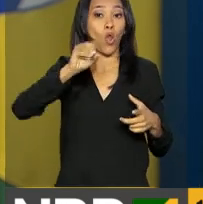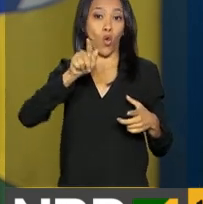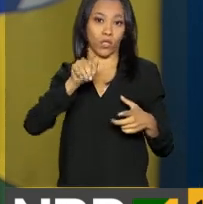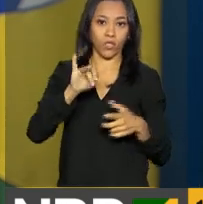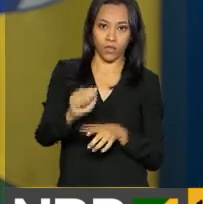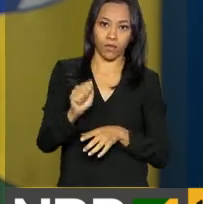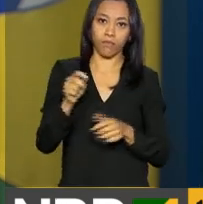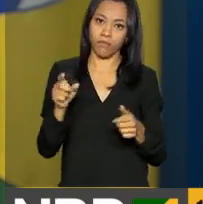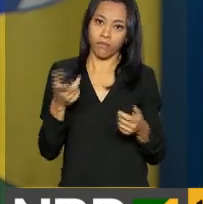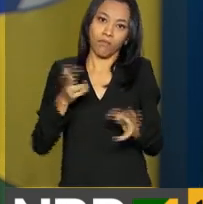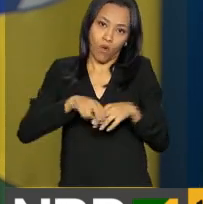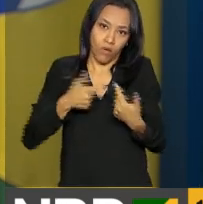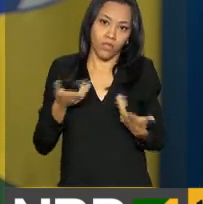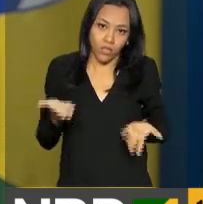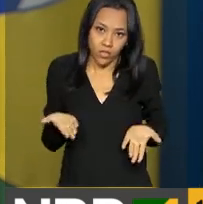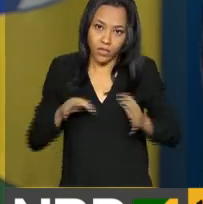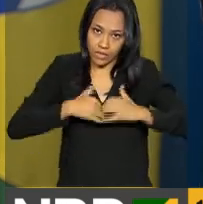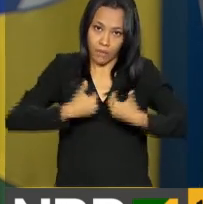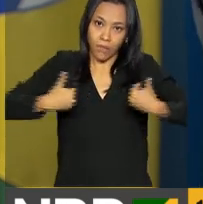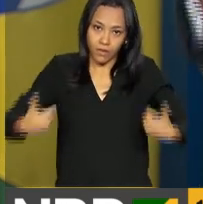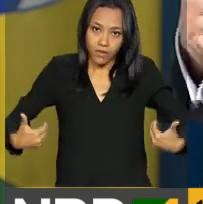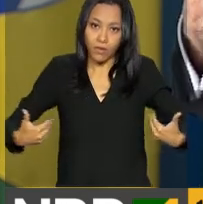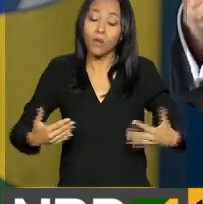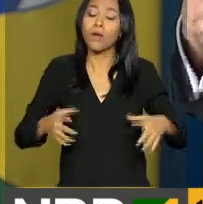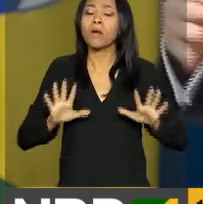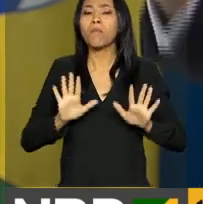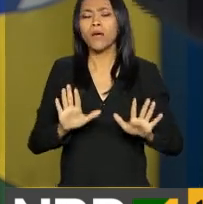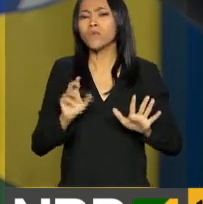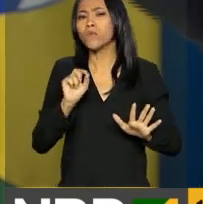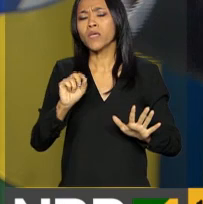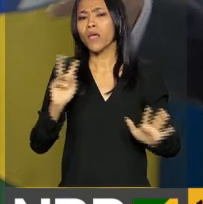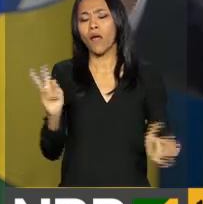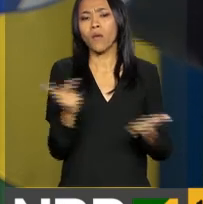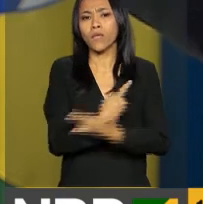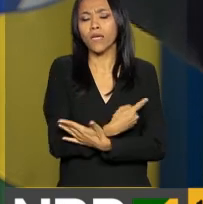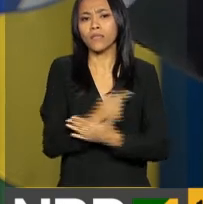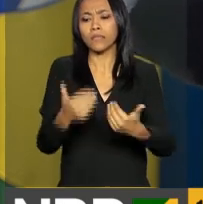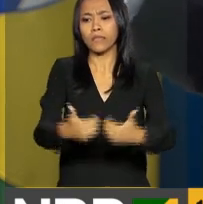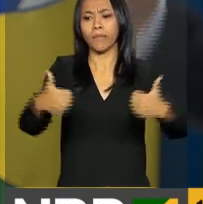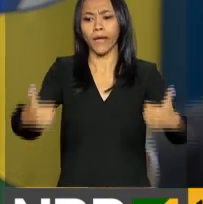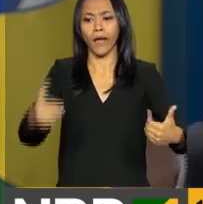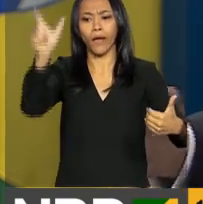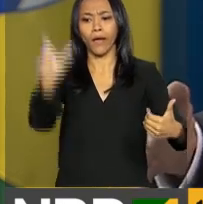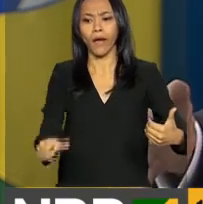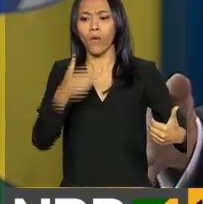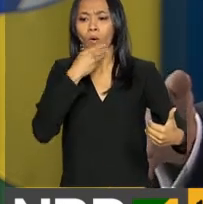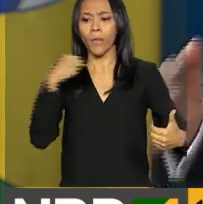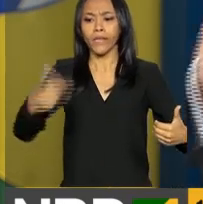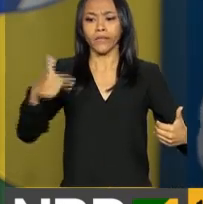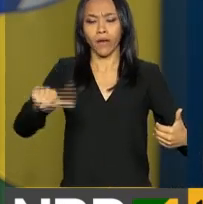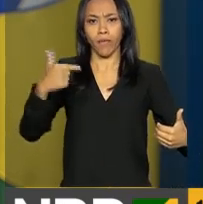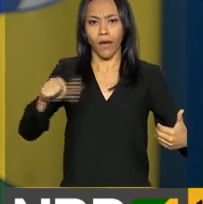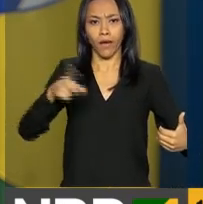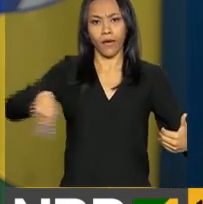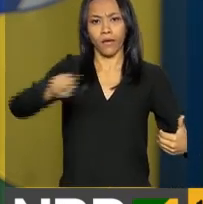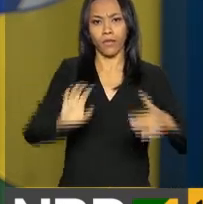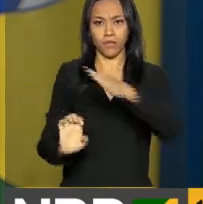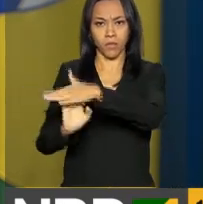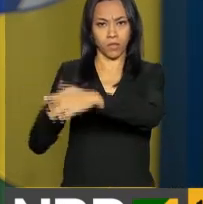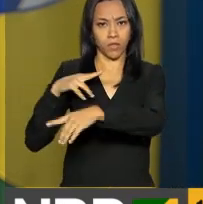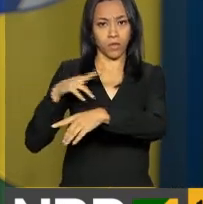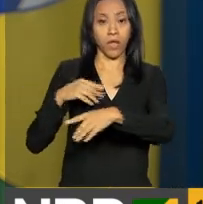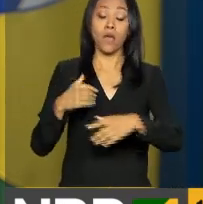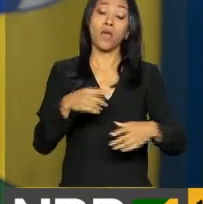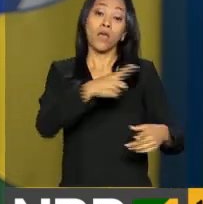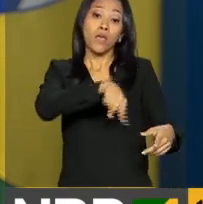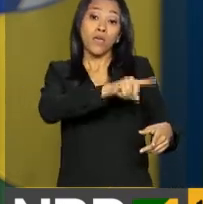eu pergunto, o que é que leva a discriminar entre o trabalhador do serviço privado e o trabalhador do serviço